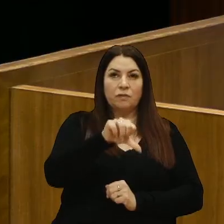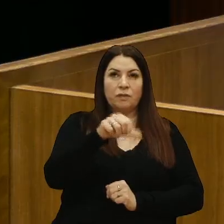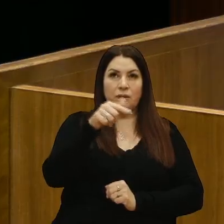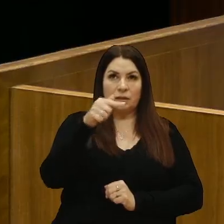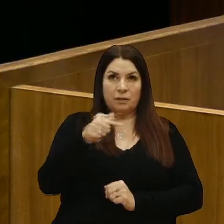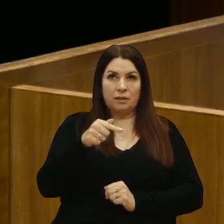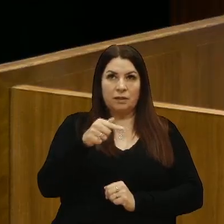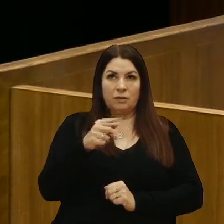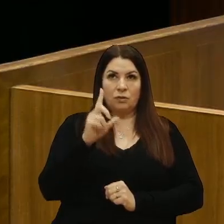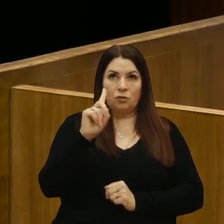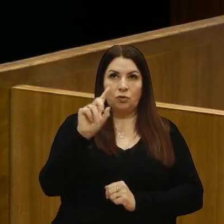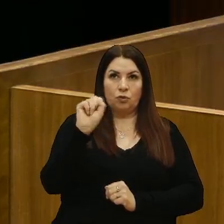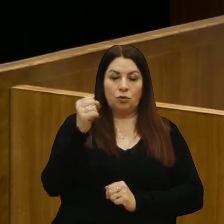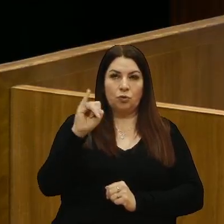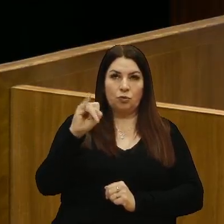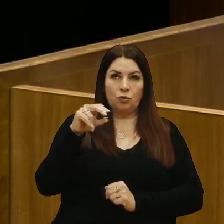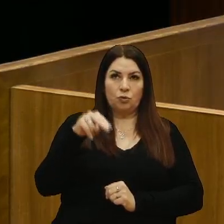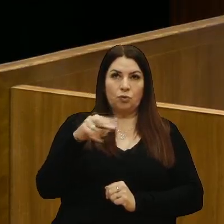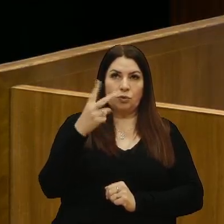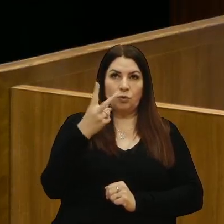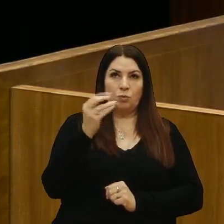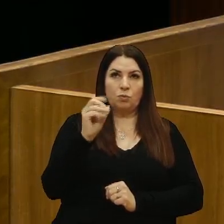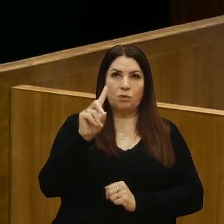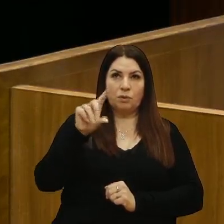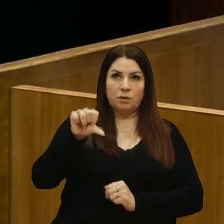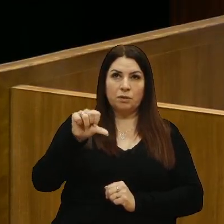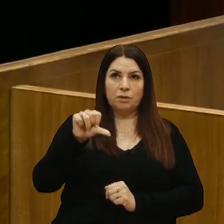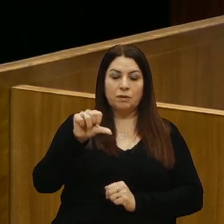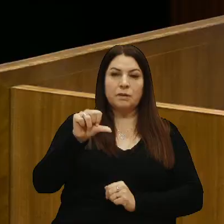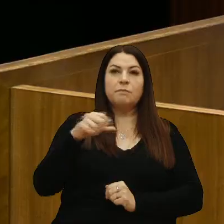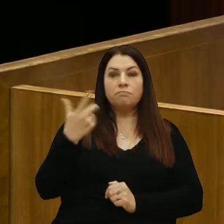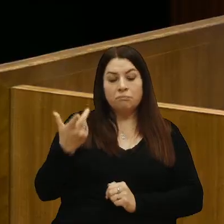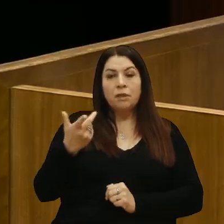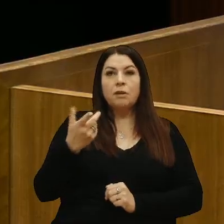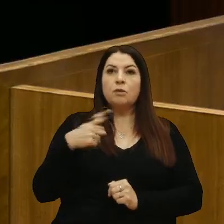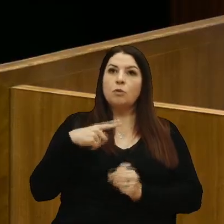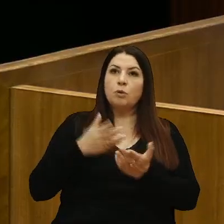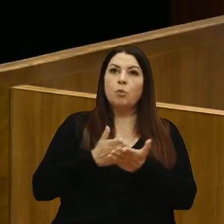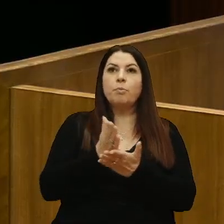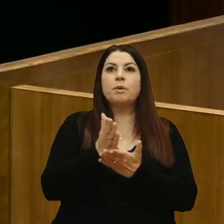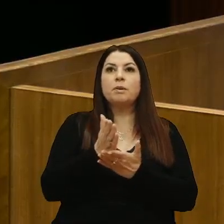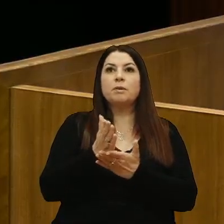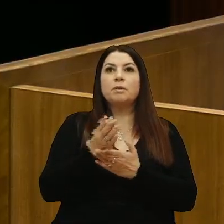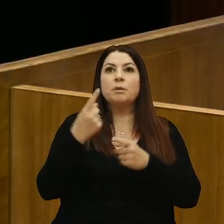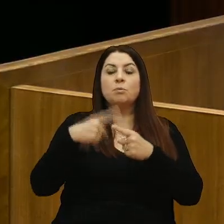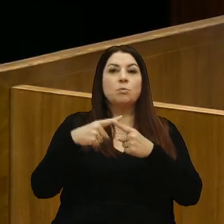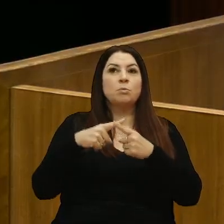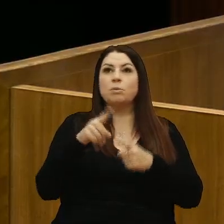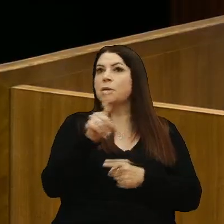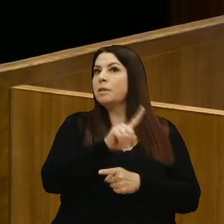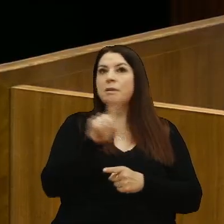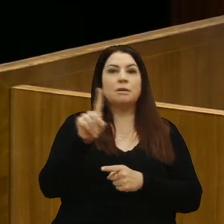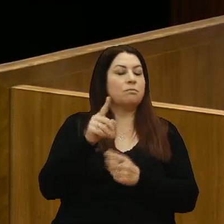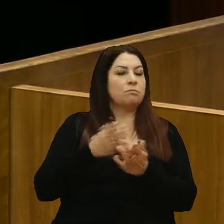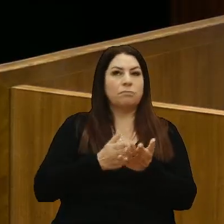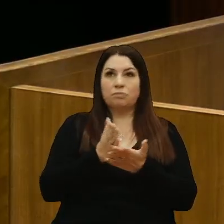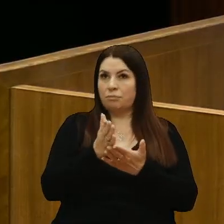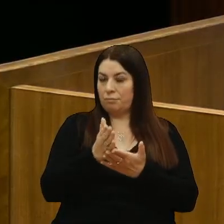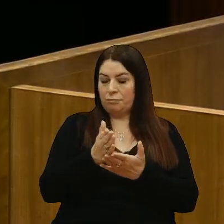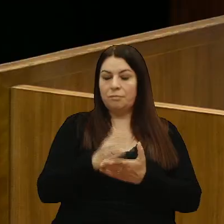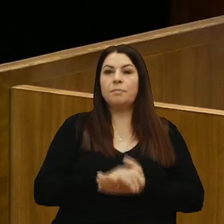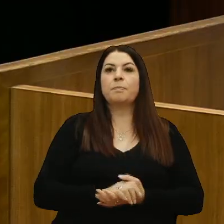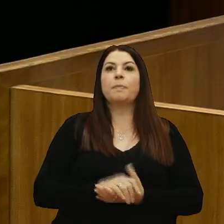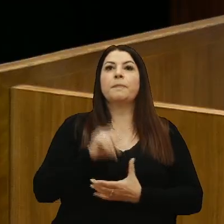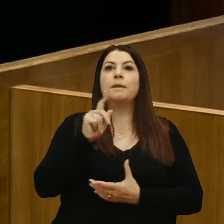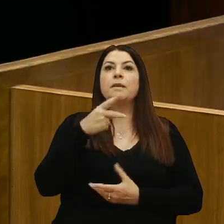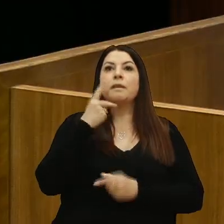8.397, de 18 de junho de 2019, ao menos seja cumprida, porque ela não está sendo cumprida.